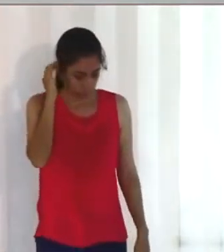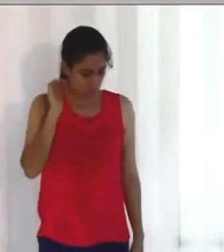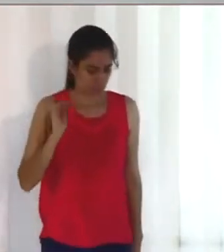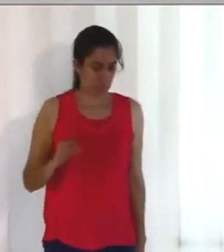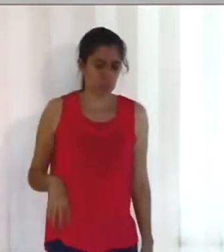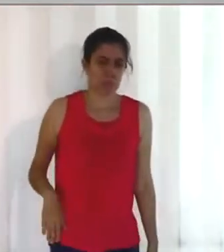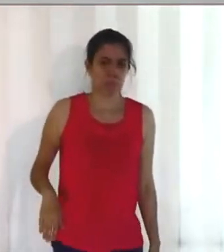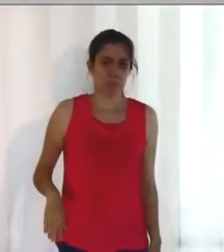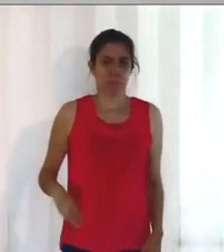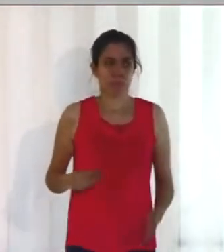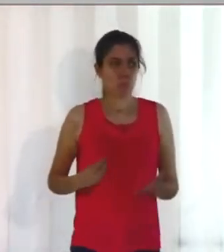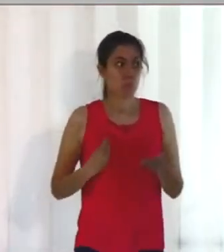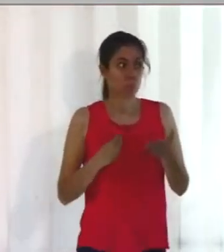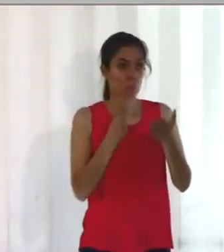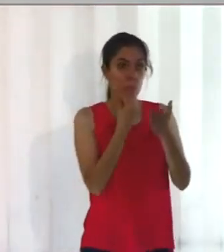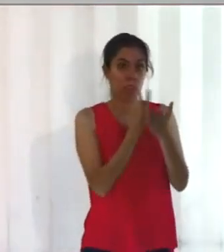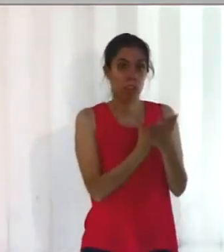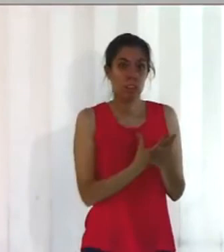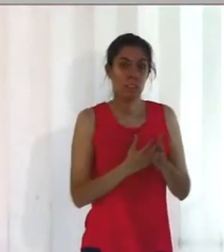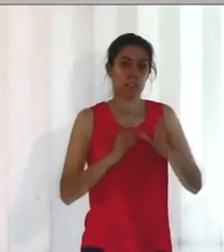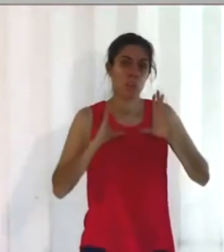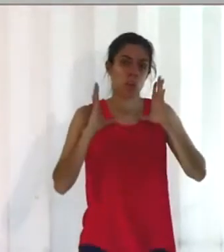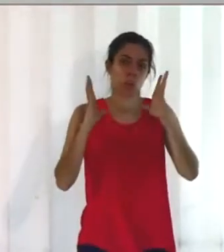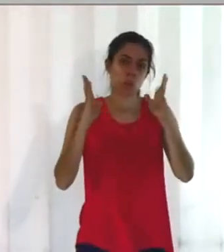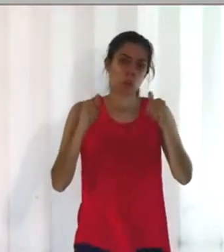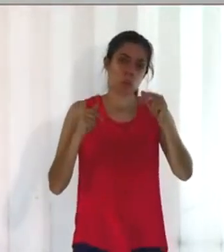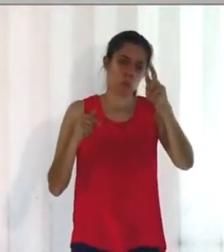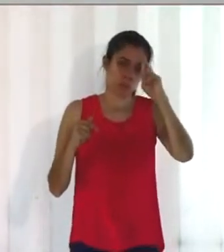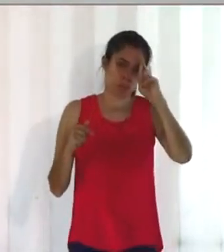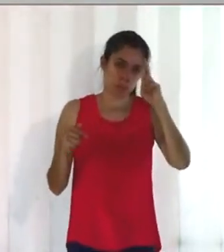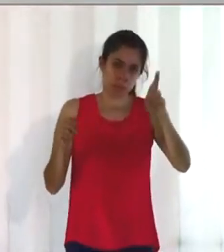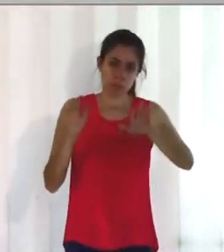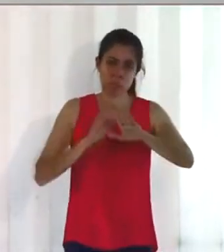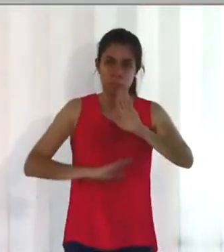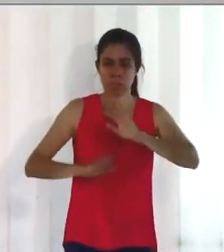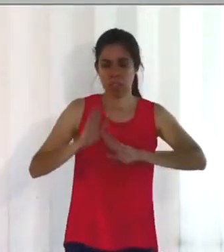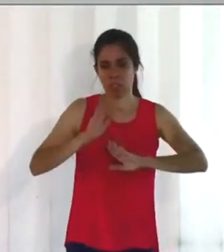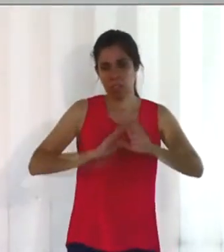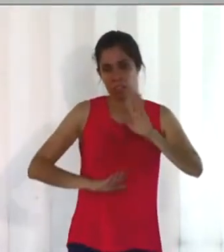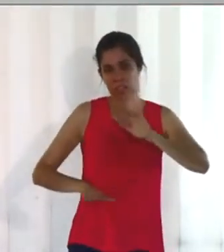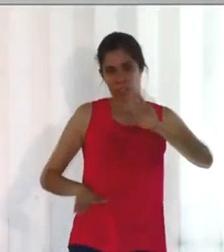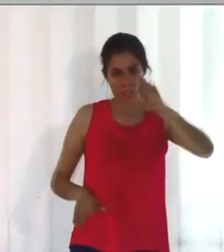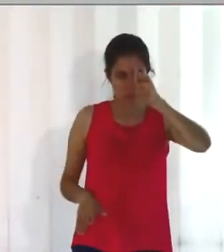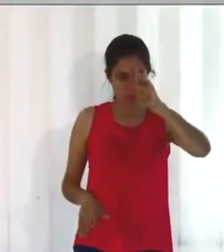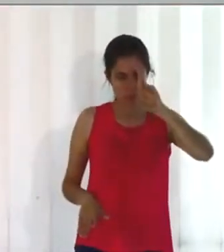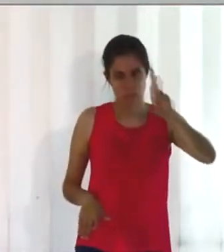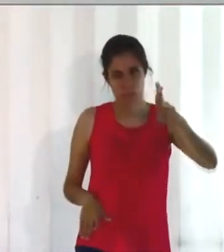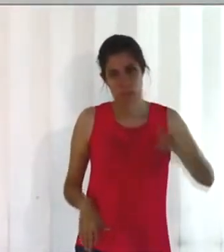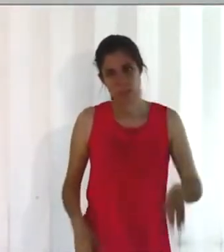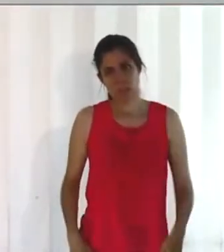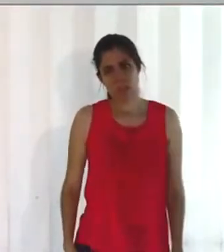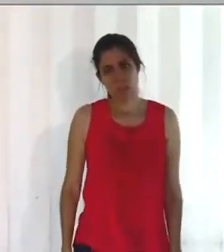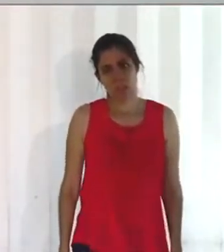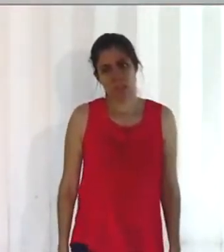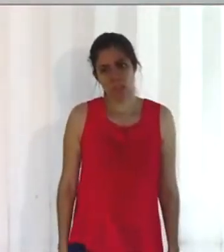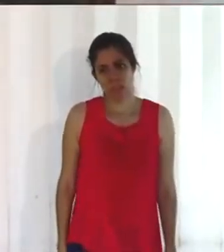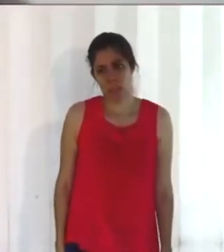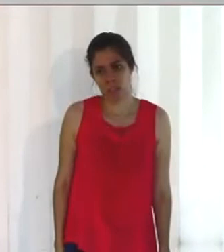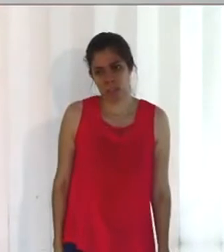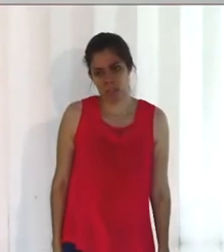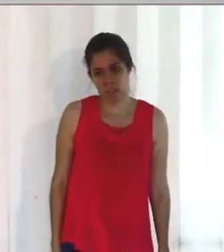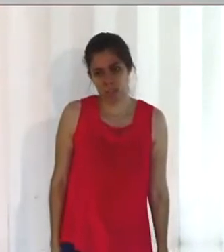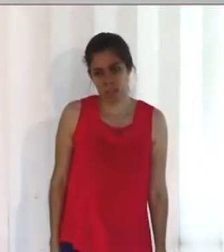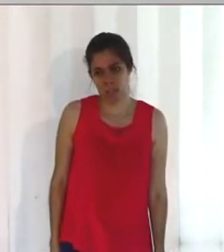a nossa vida ao Senhor. Adorá-lo porque fomos feitos para adorá-lo. E não adorá-lo entre o panteão